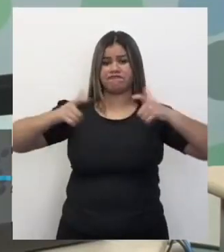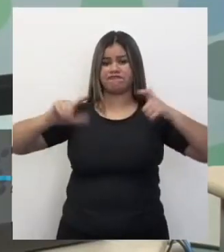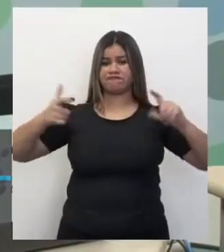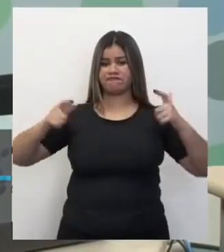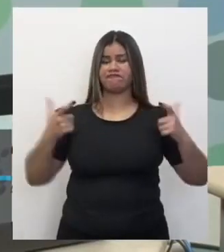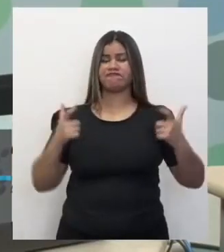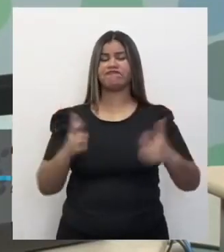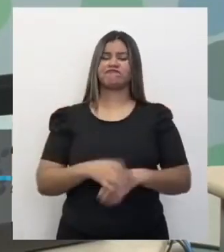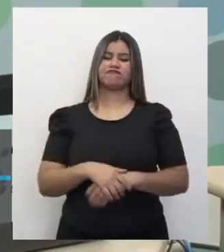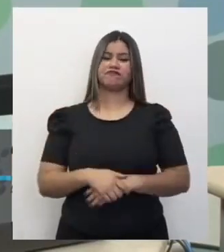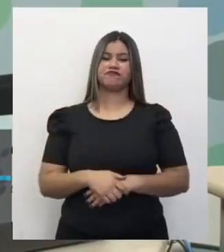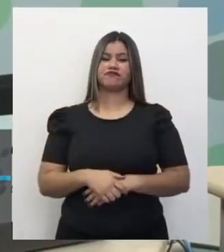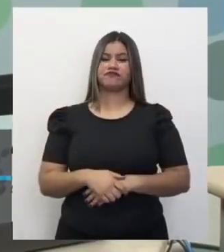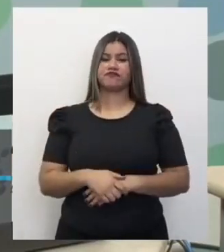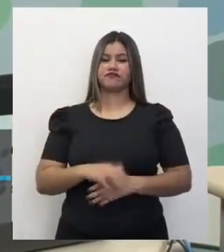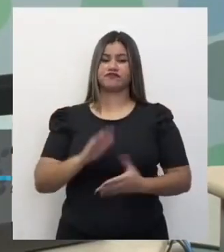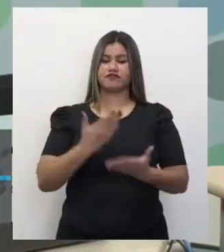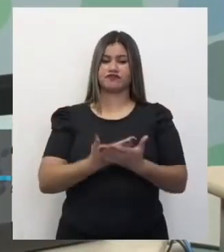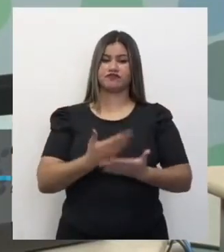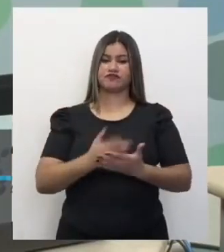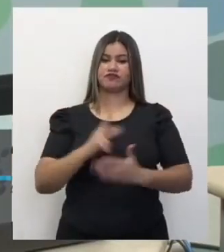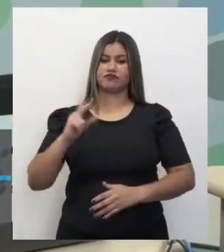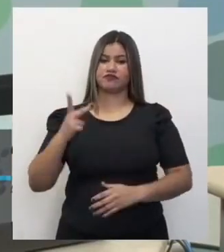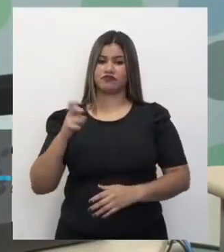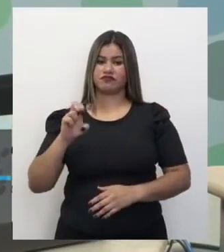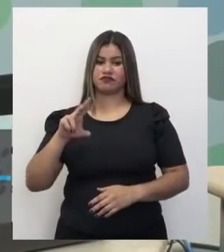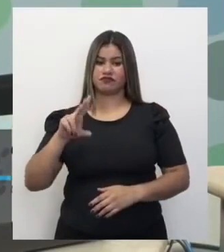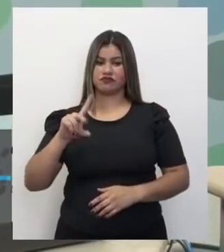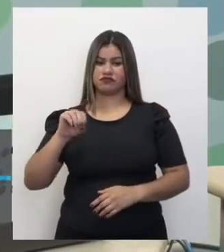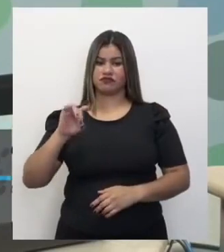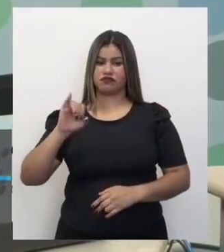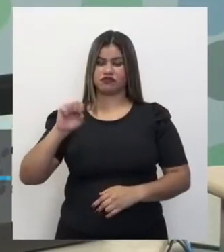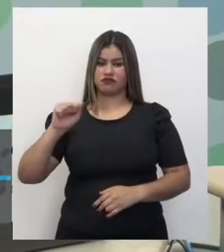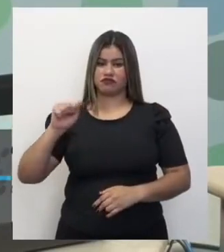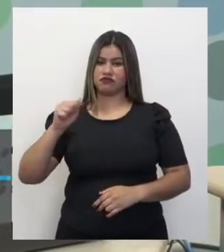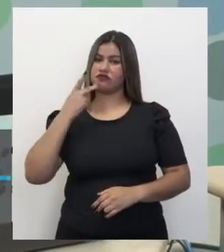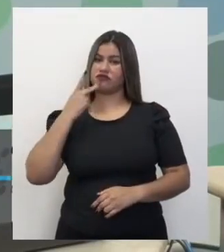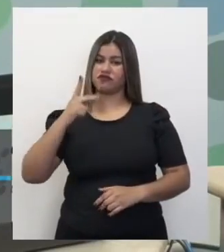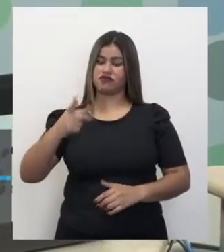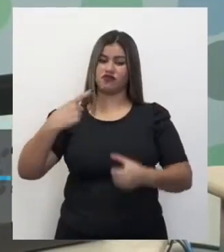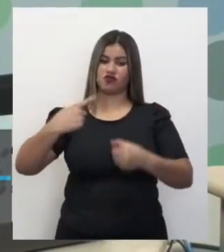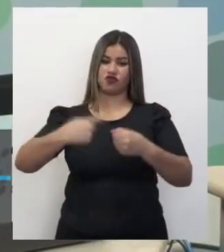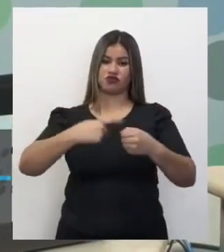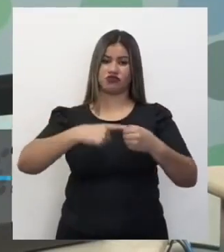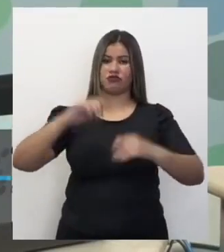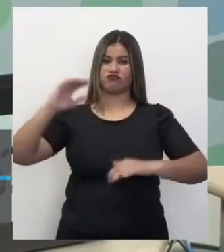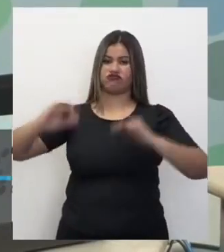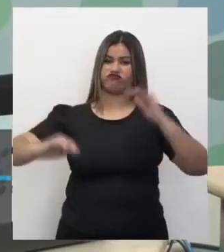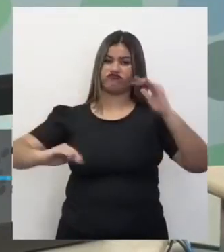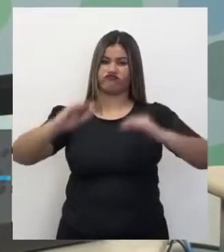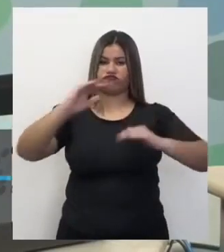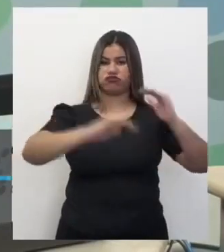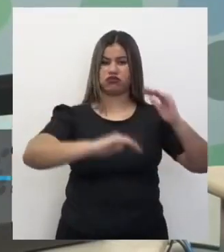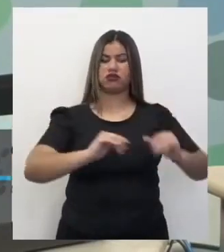O que mais? A aluna Heloísa colocou a desigualdade nas cidades.